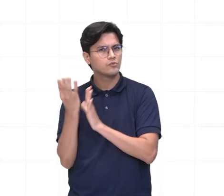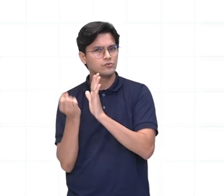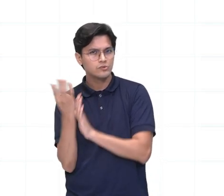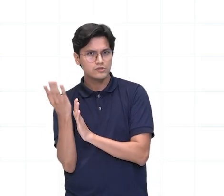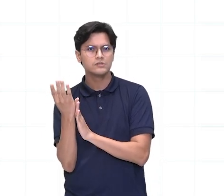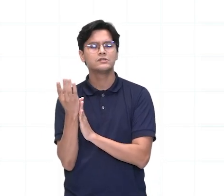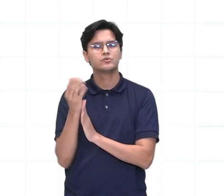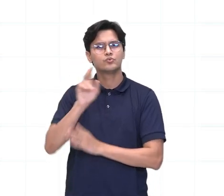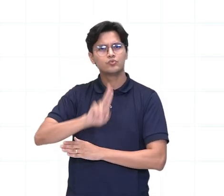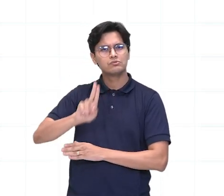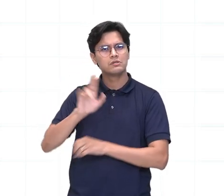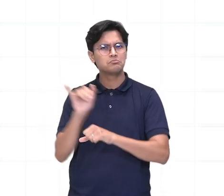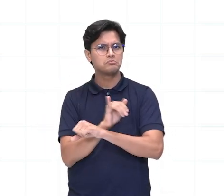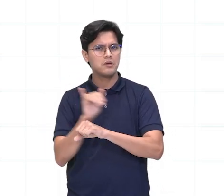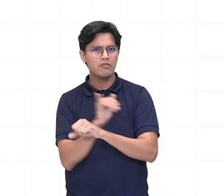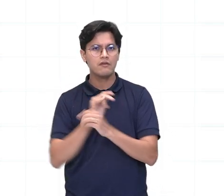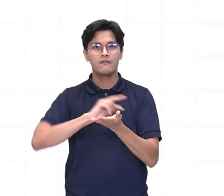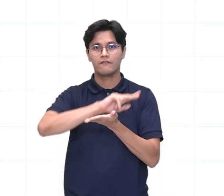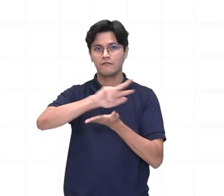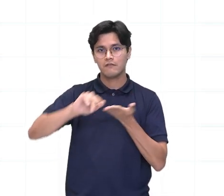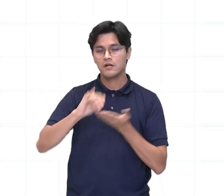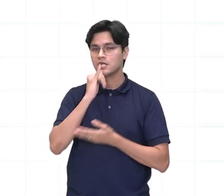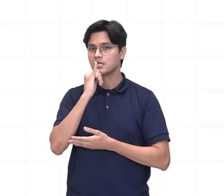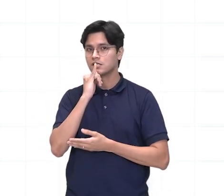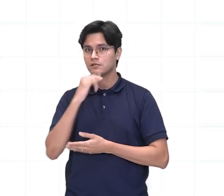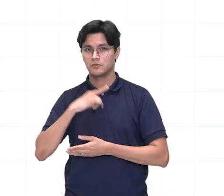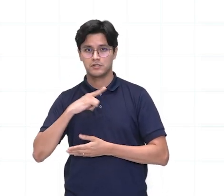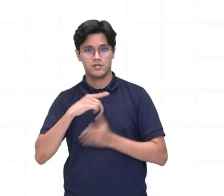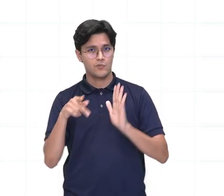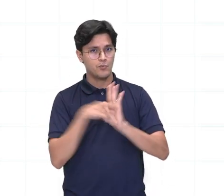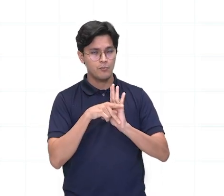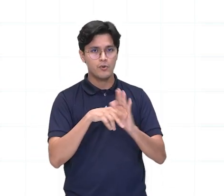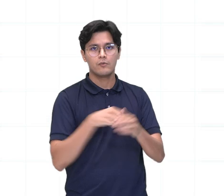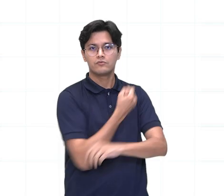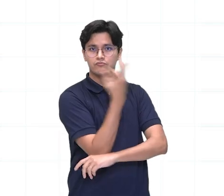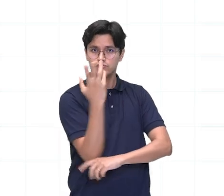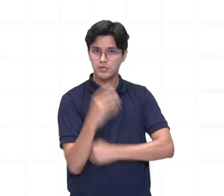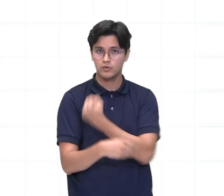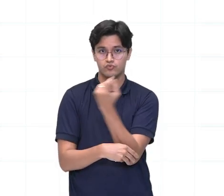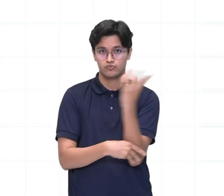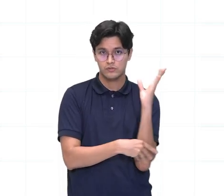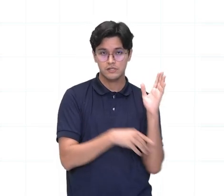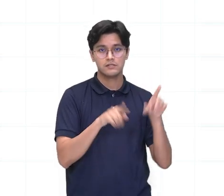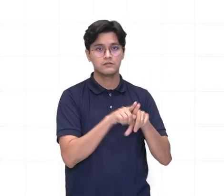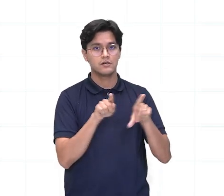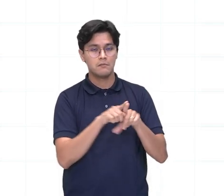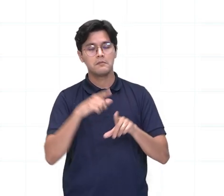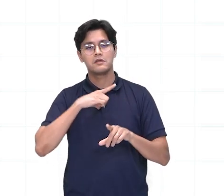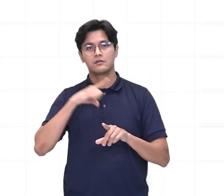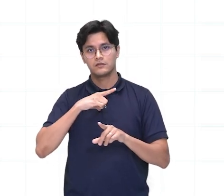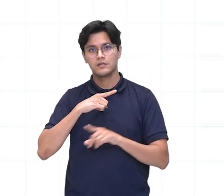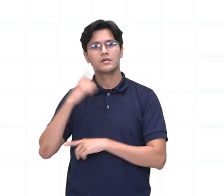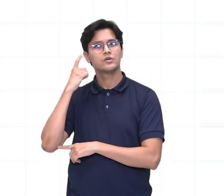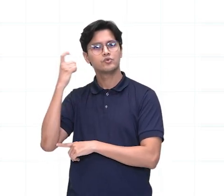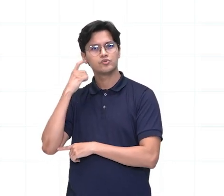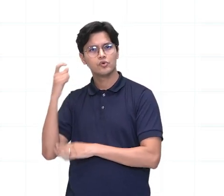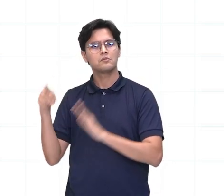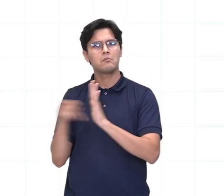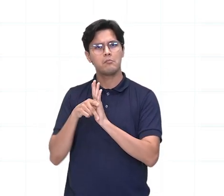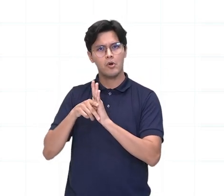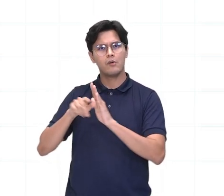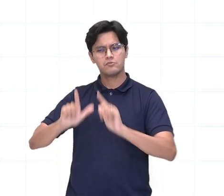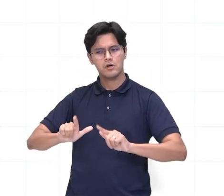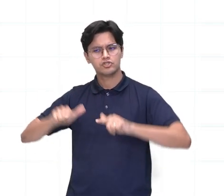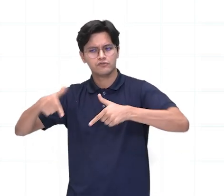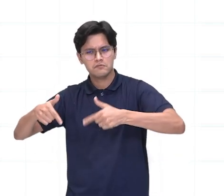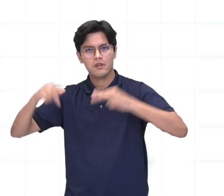diferentes maneiras. Temos sons produzidos pela natureza, como vocês ouviram, e sons produzidos pela atividade humana. Por